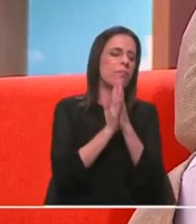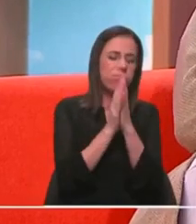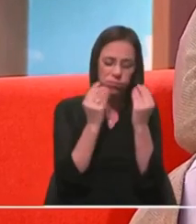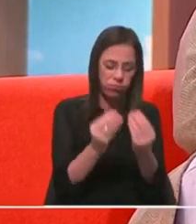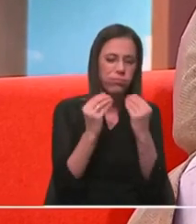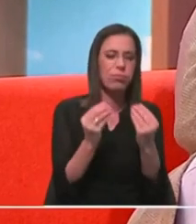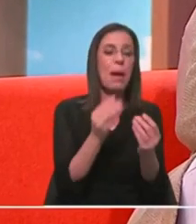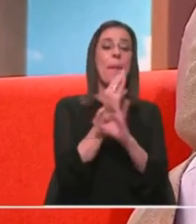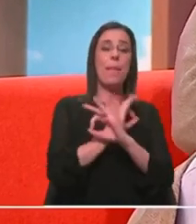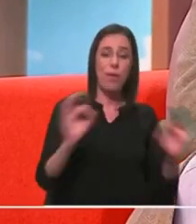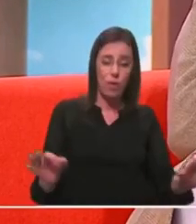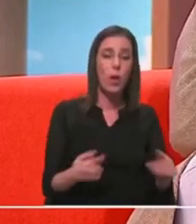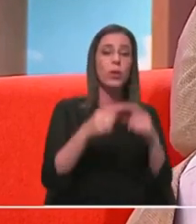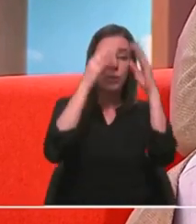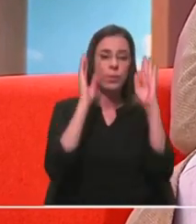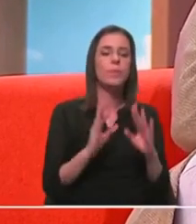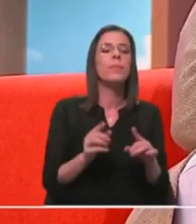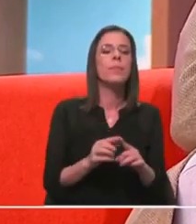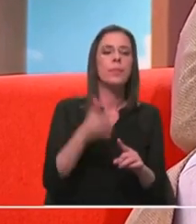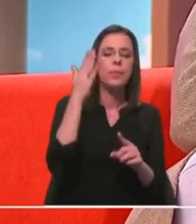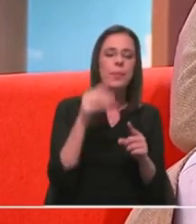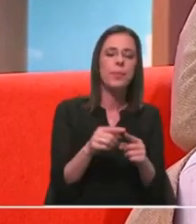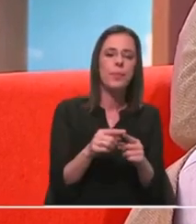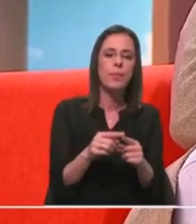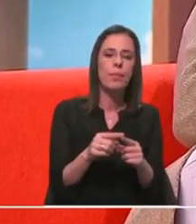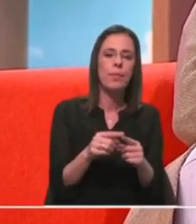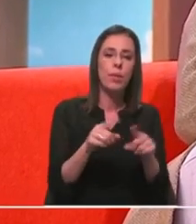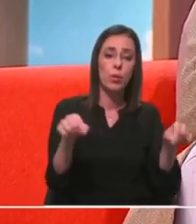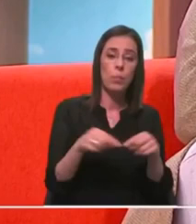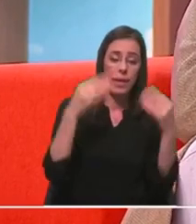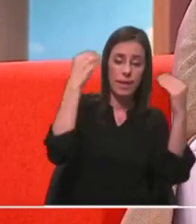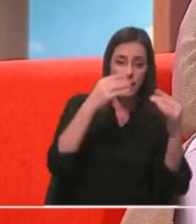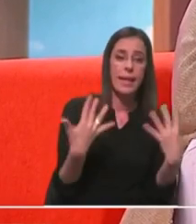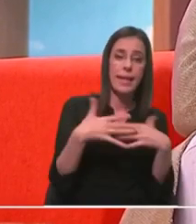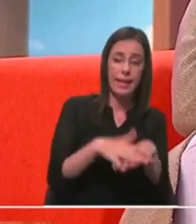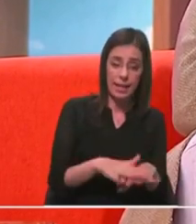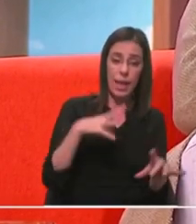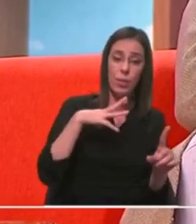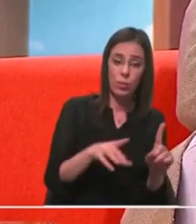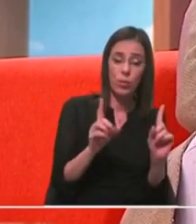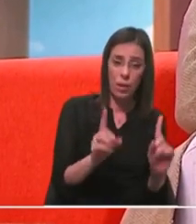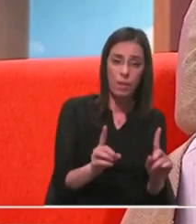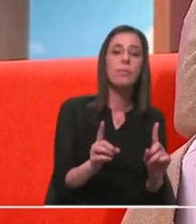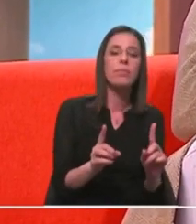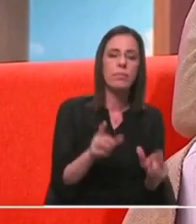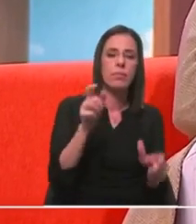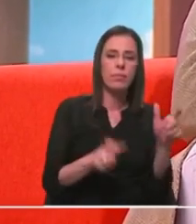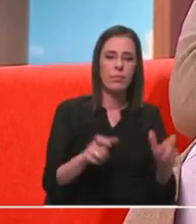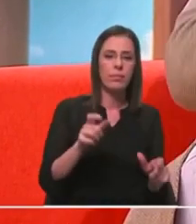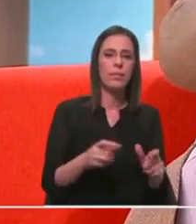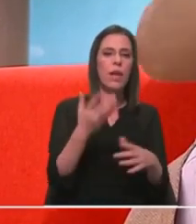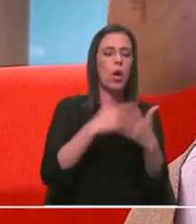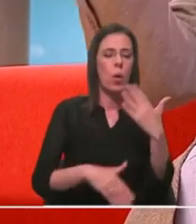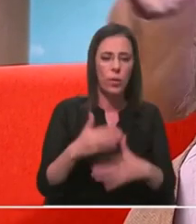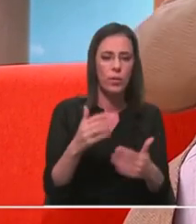absolutamente maravilhosa e um estrenado o primeiro primeiro estabelecimento de Ensino Integrado no país Ah com pessoas com portant sim com